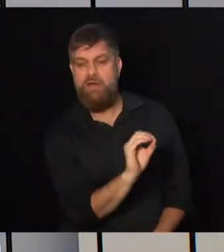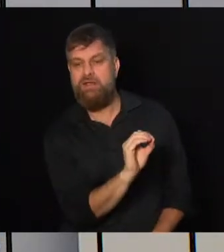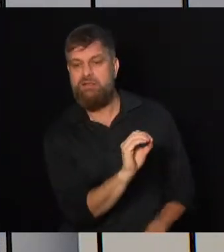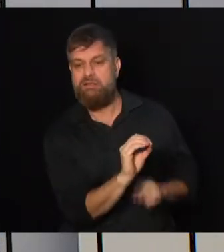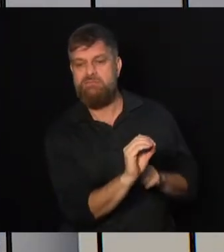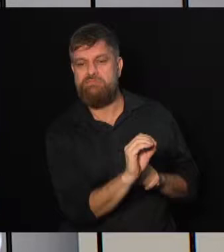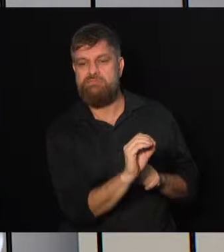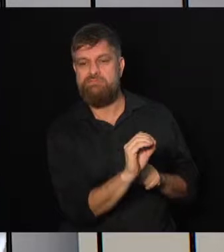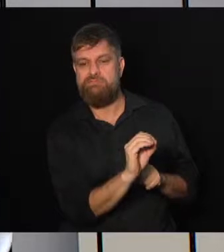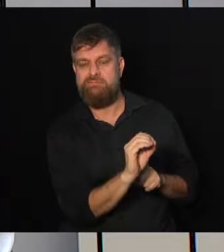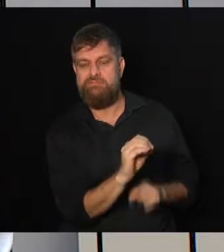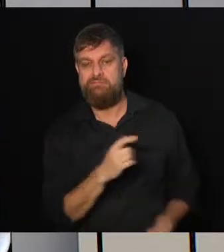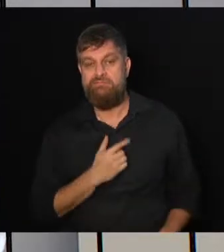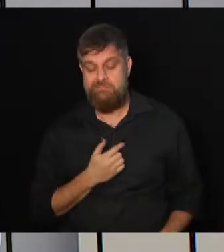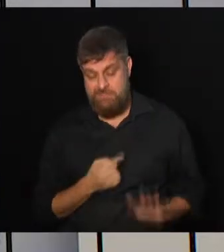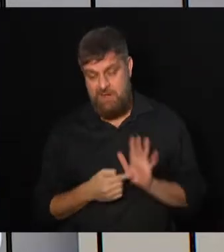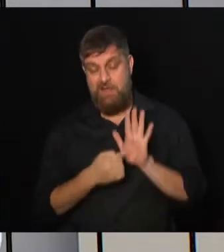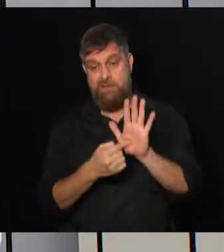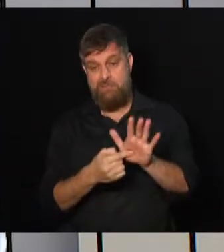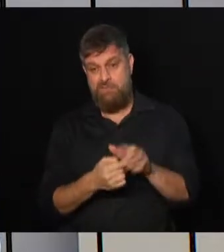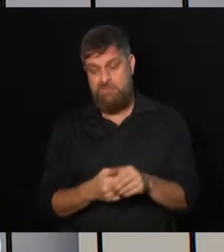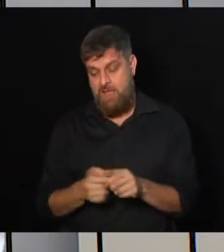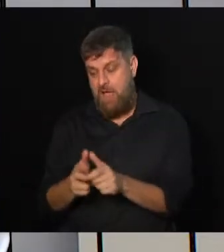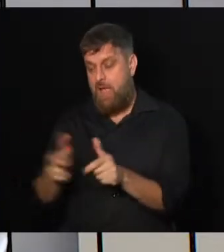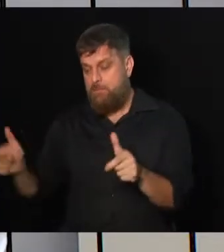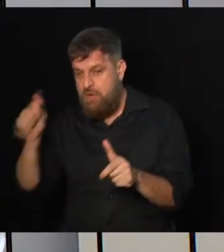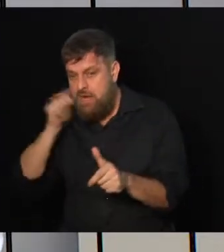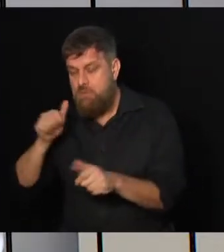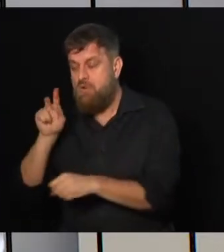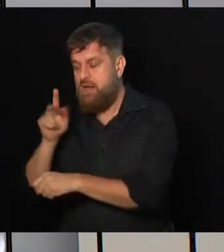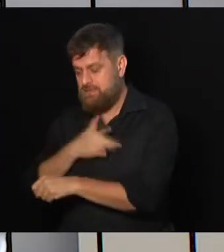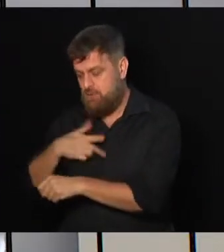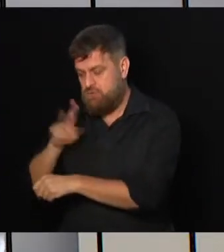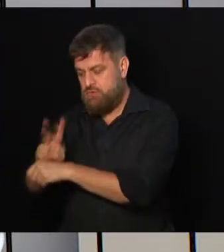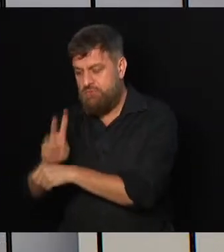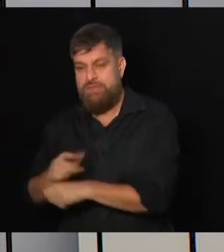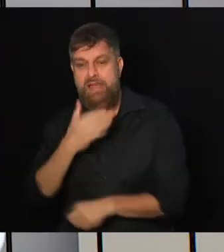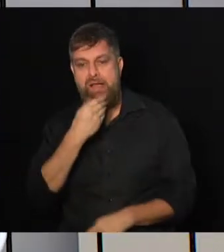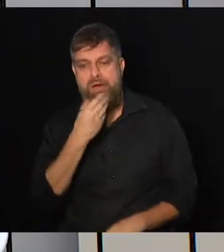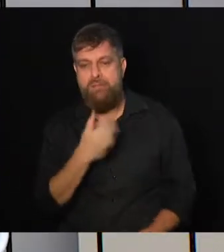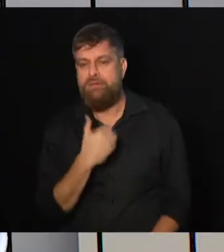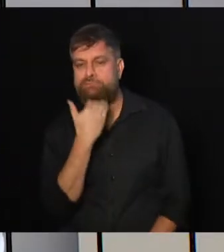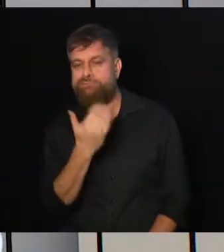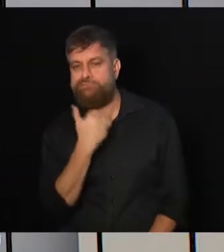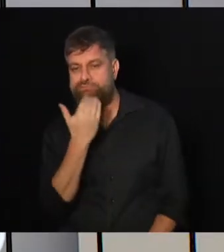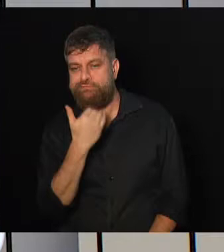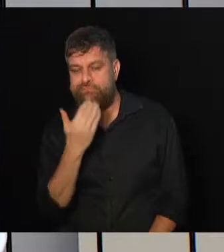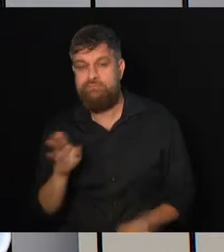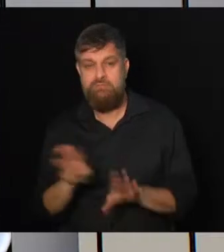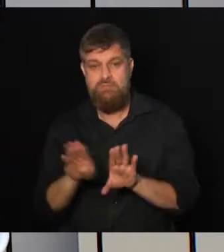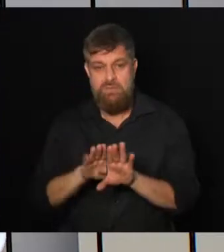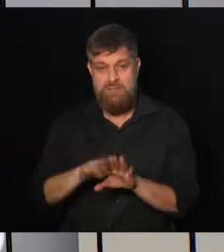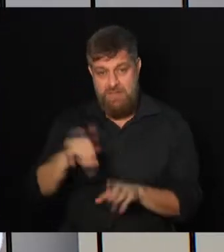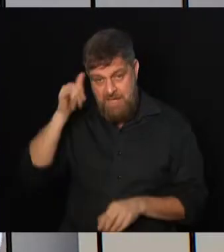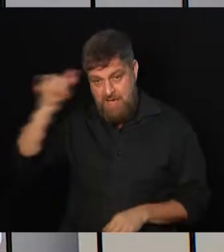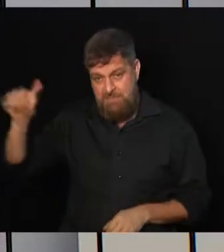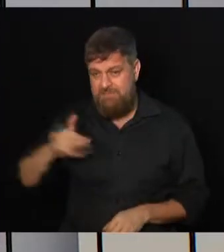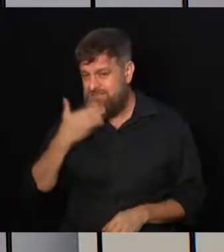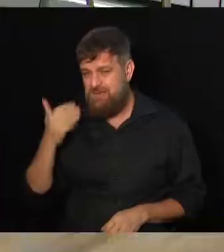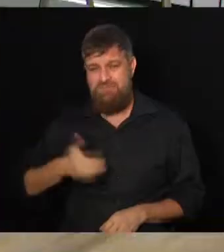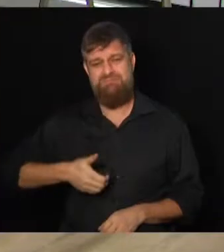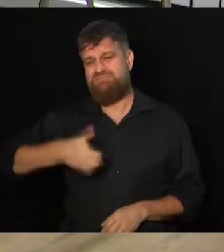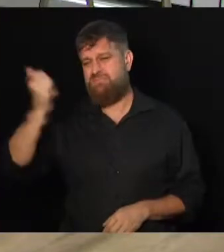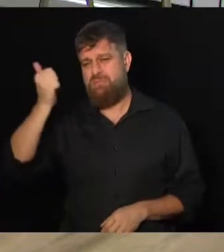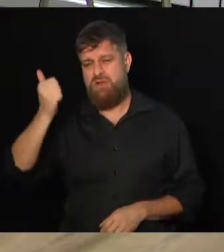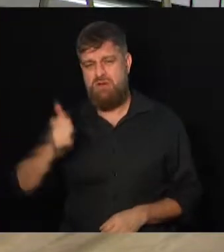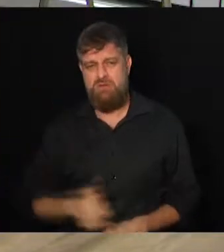isso mostra aí as condições que os homens, infelizmente, estão procurando. E dizer que a prevenção ainda continua sendo o melhor remédio.